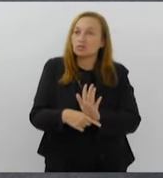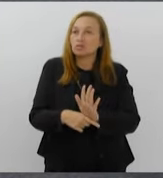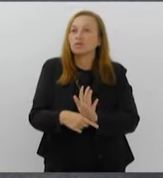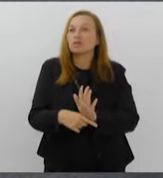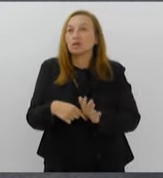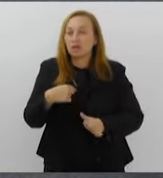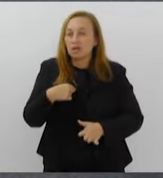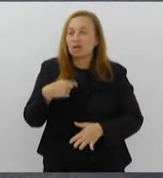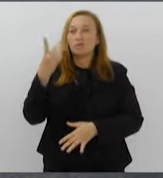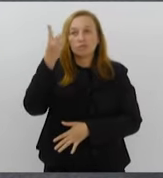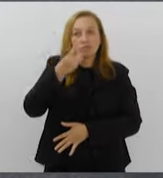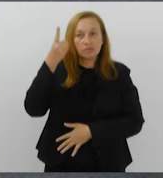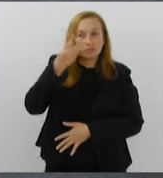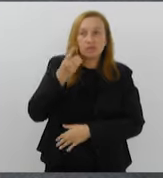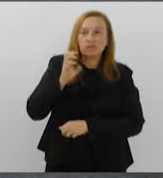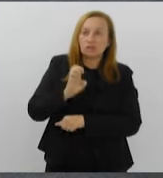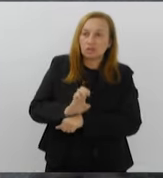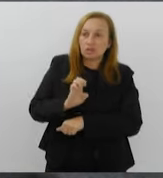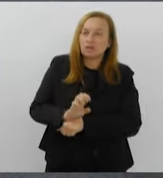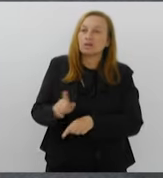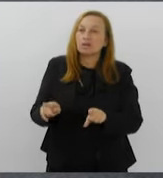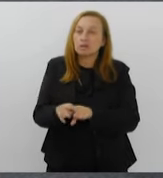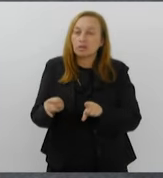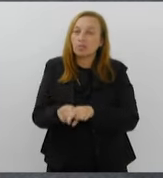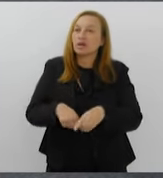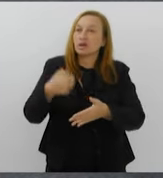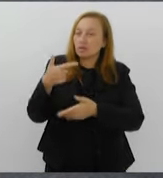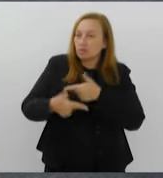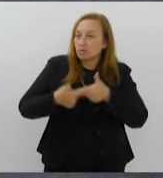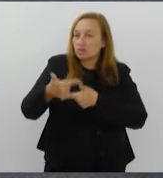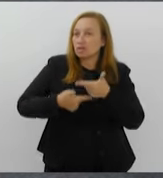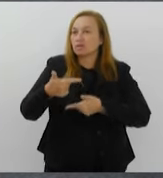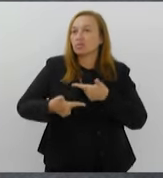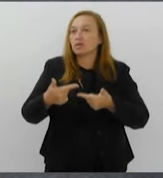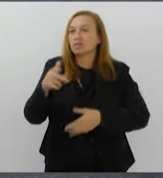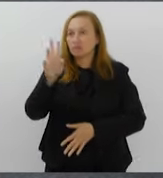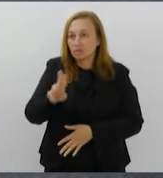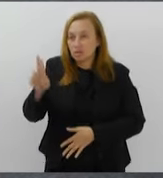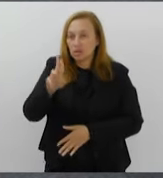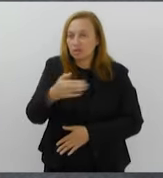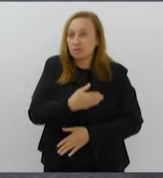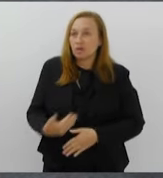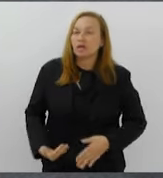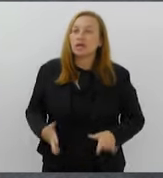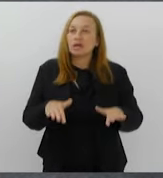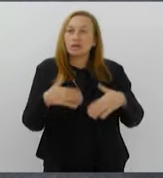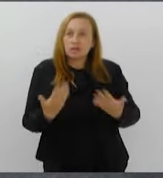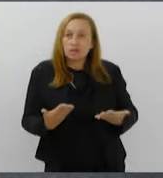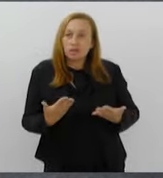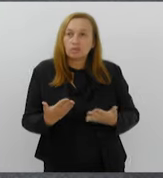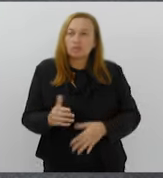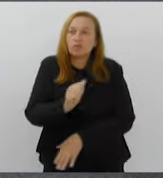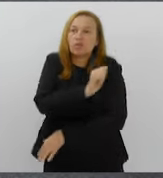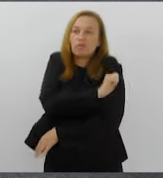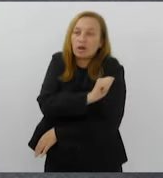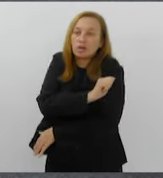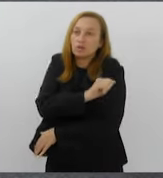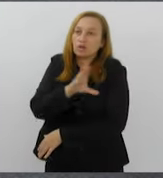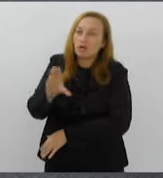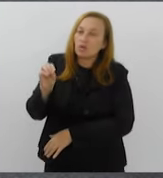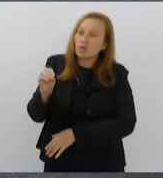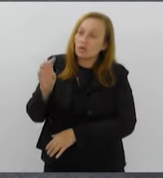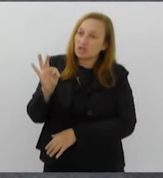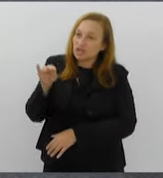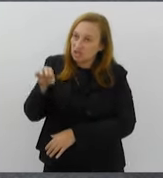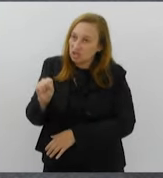eu, como deputado estadual, também lutando pelas universidades públicas. Então, seja como estudante cotista, seja